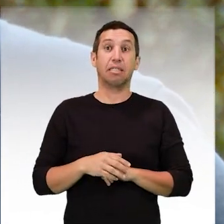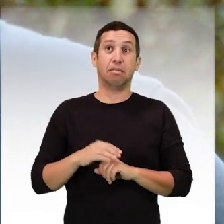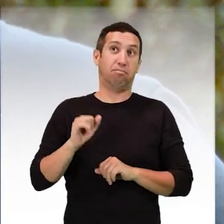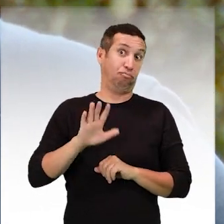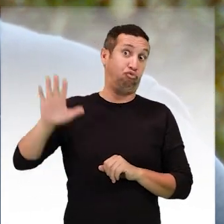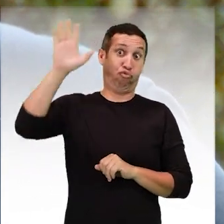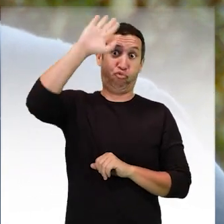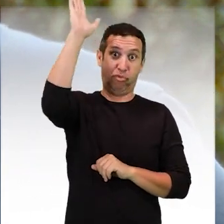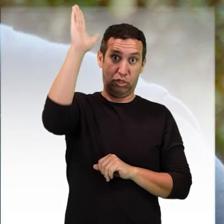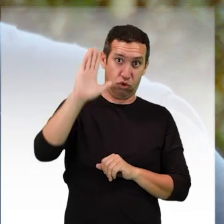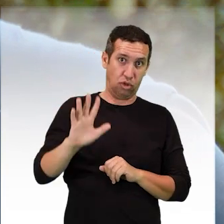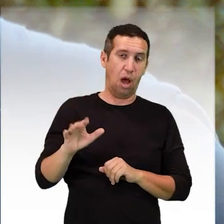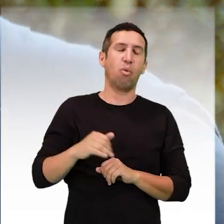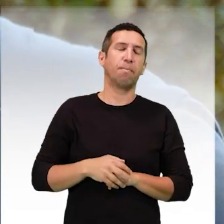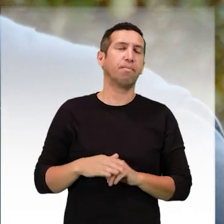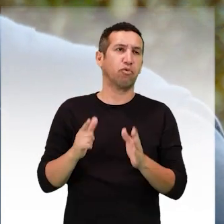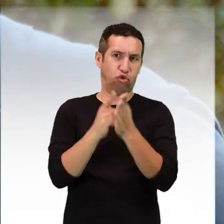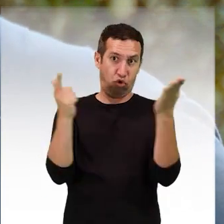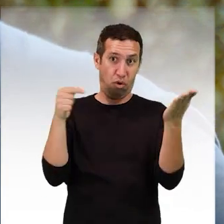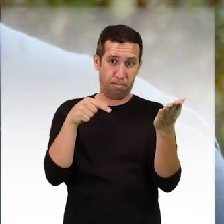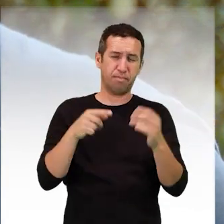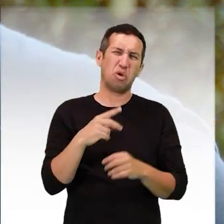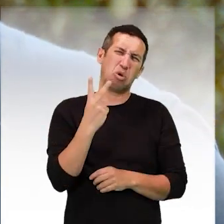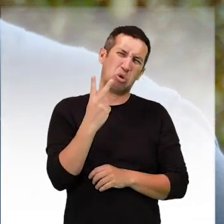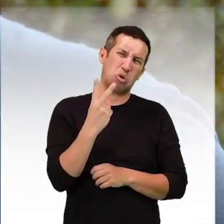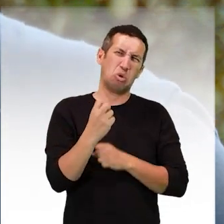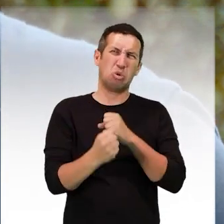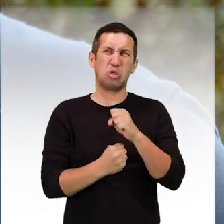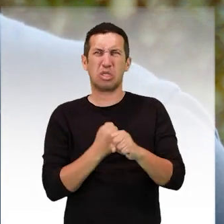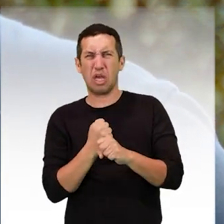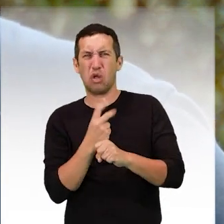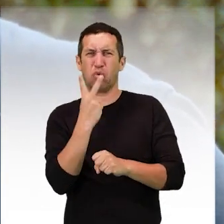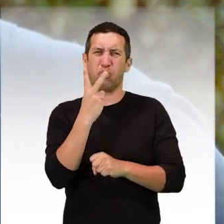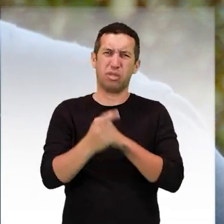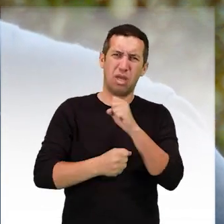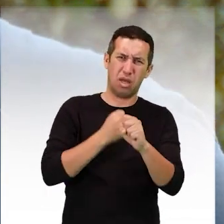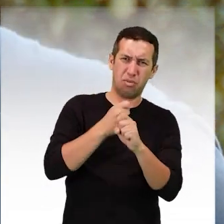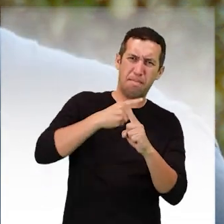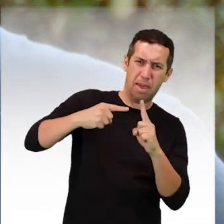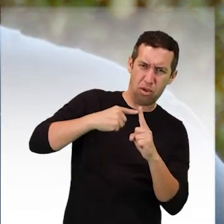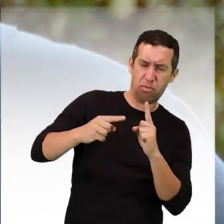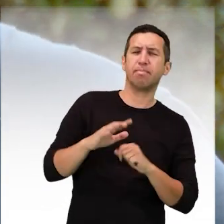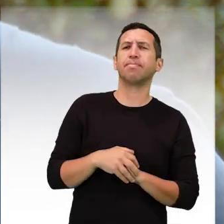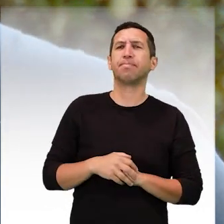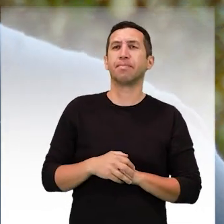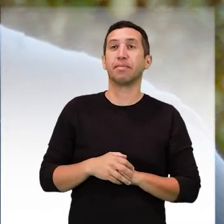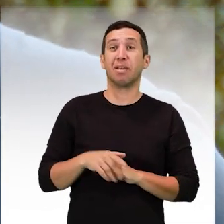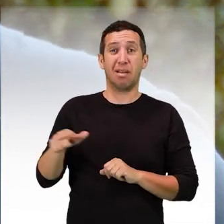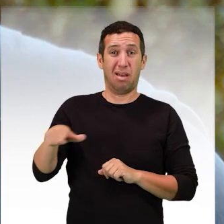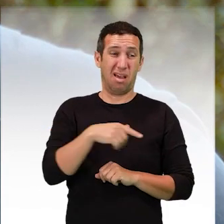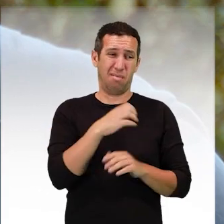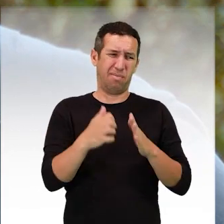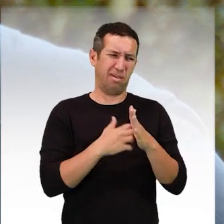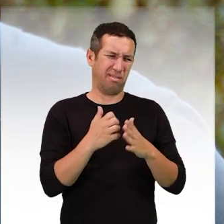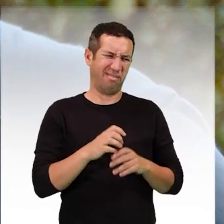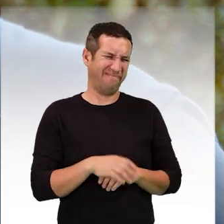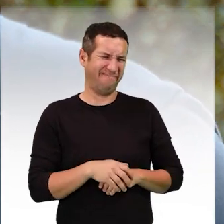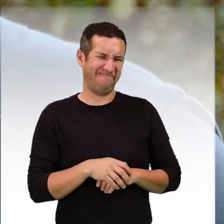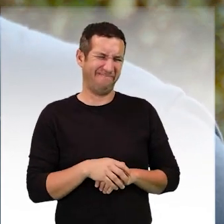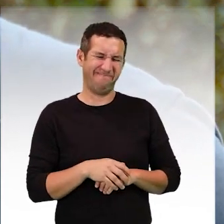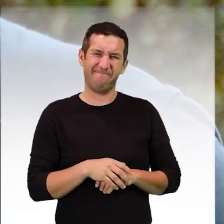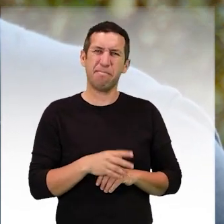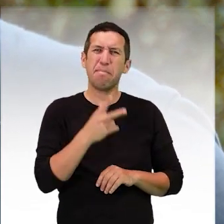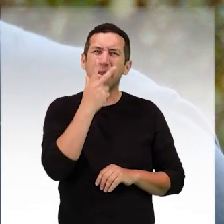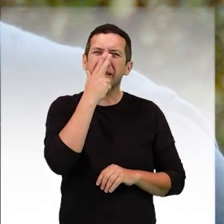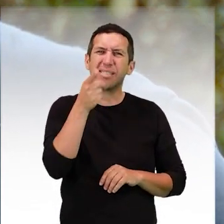e depois de 2 anos e meio, a empresa começou a dar evidências de que não ia